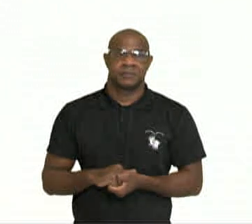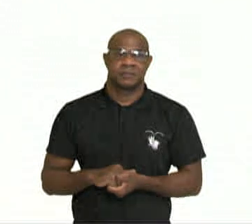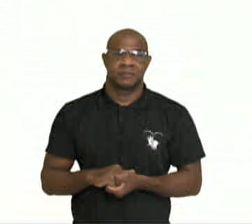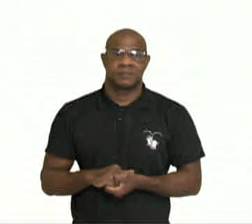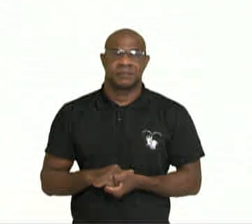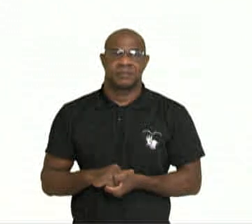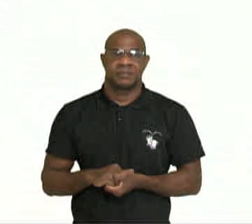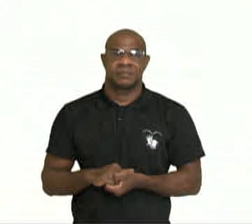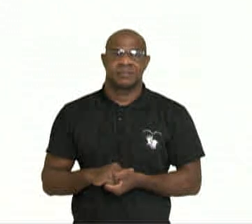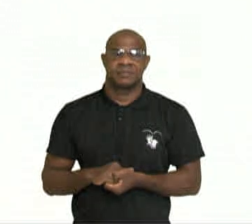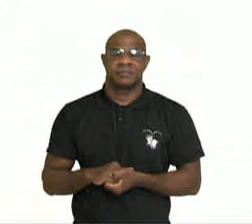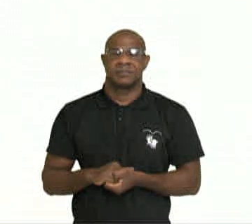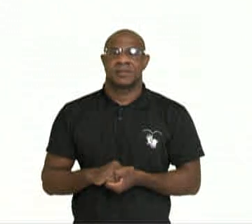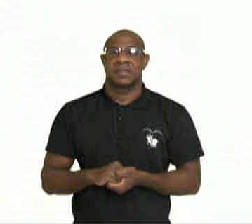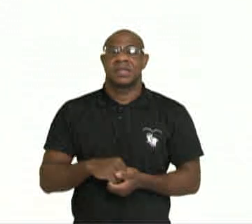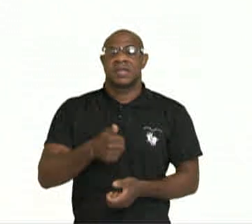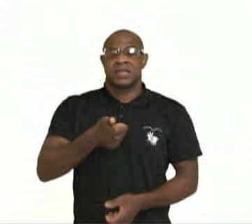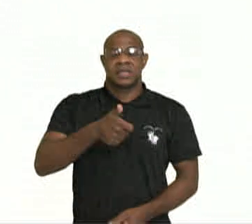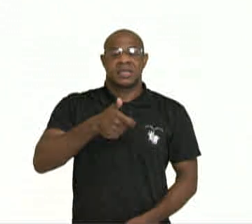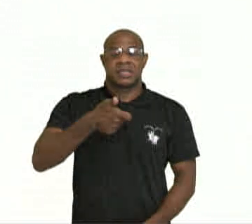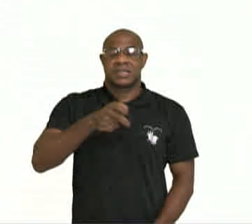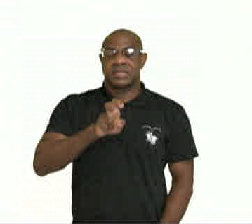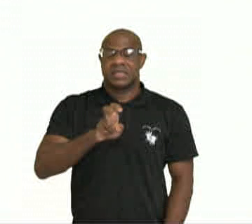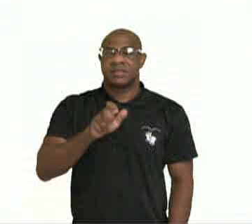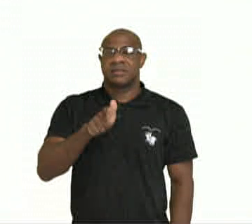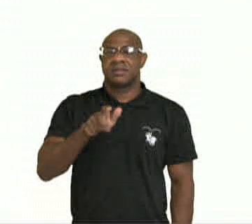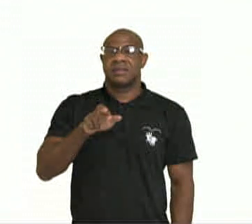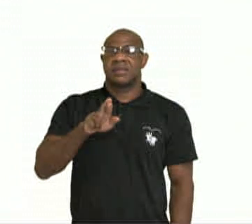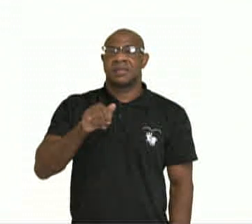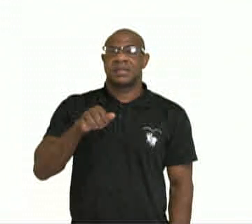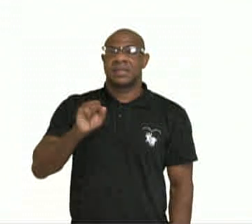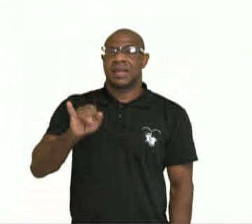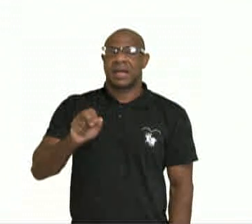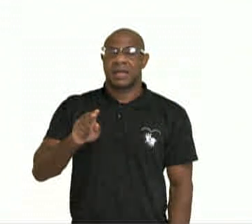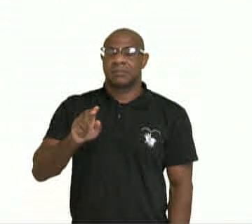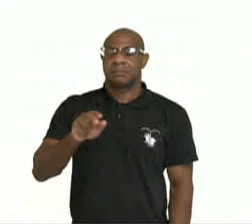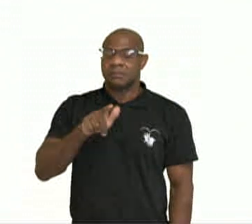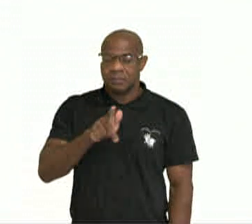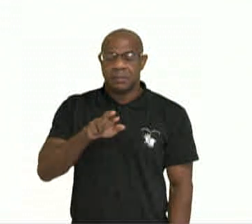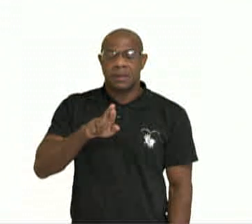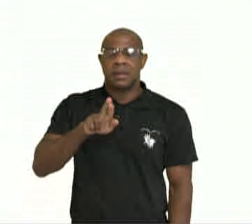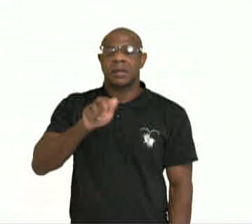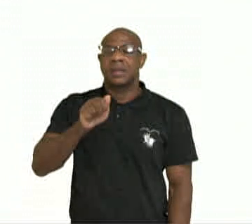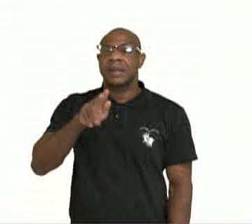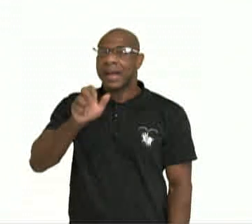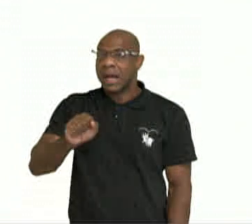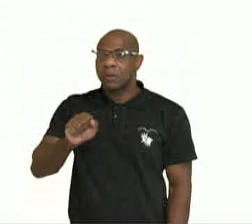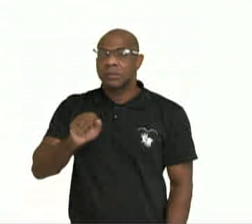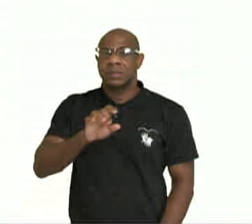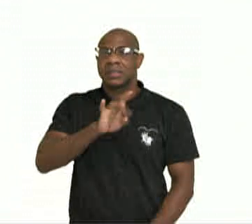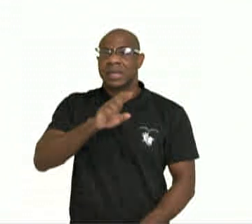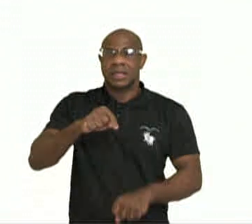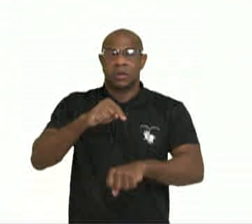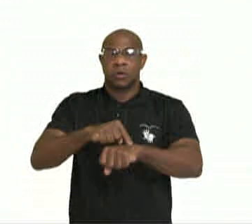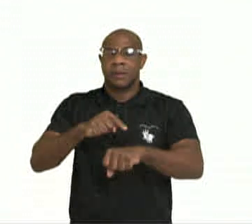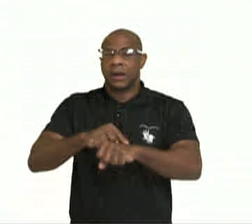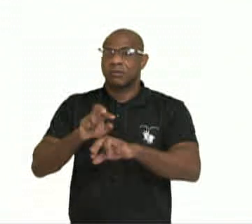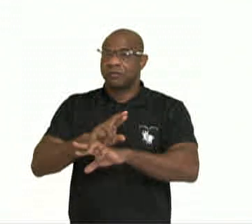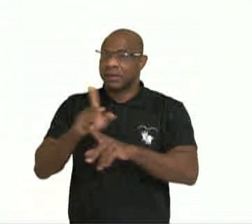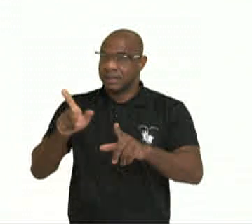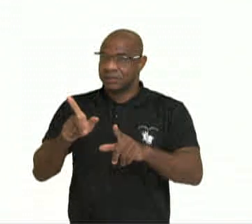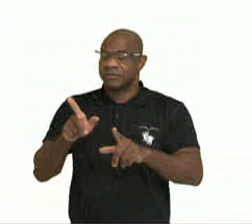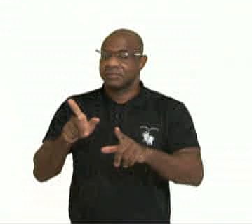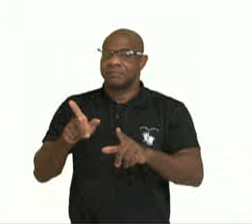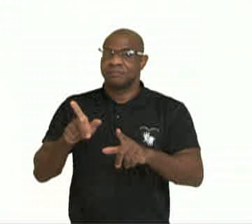cada fuso ali é o que vai representar uma hora. Que se calculará segundo seu sentido.